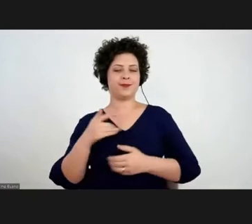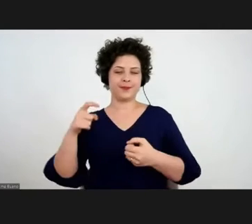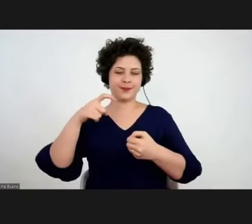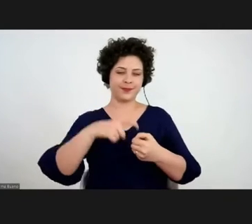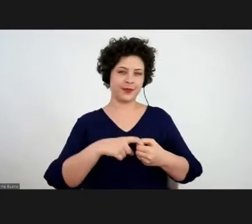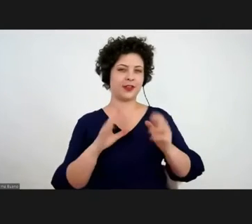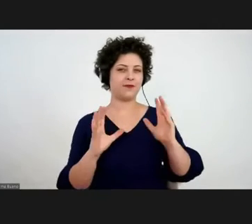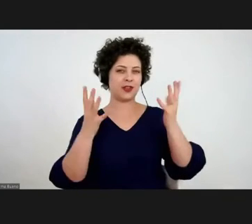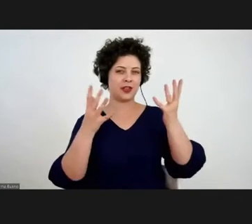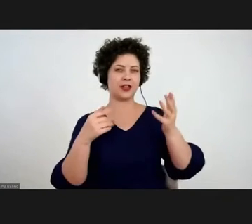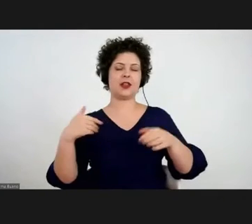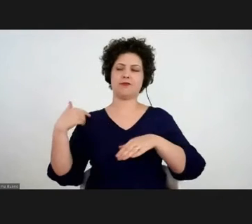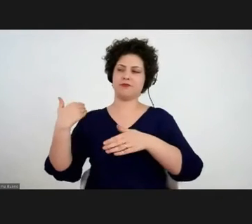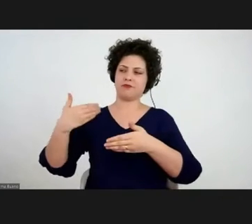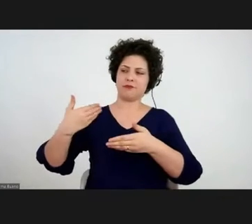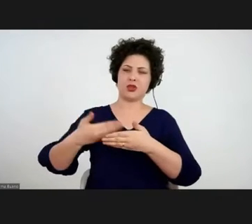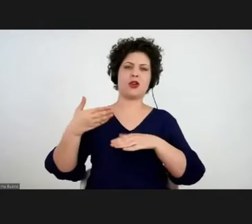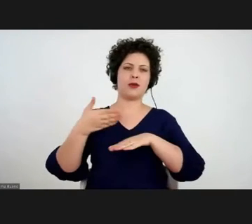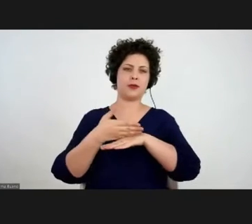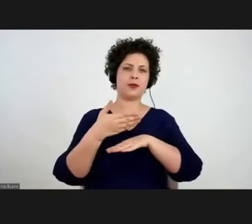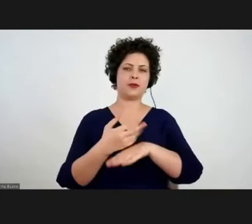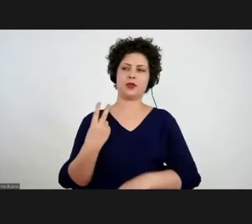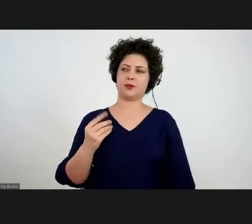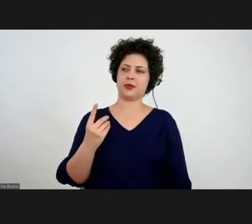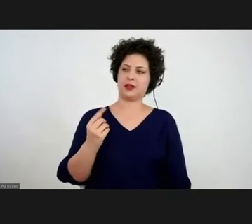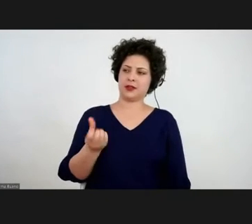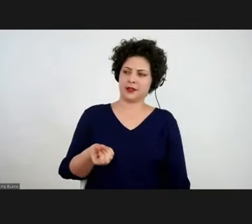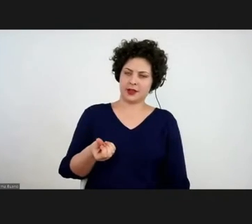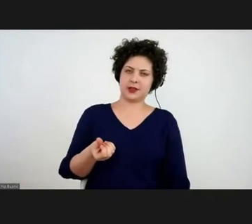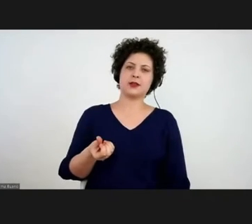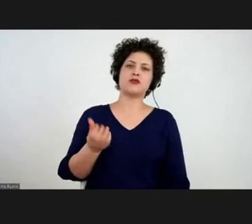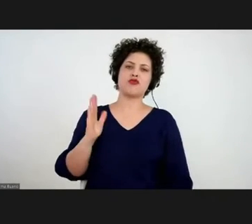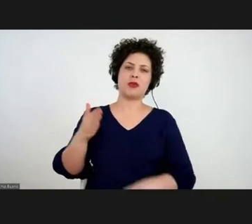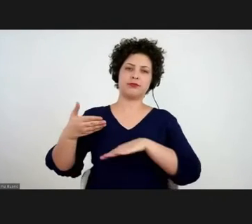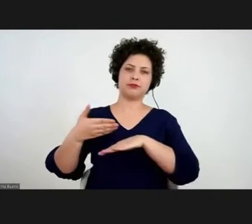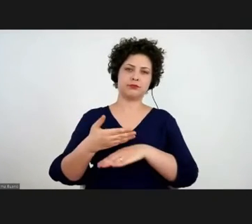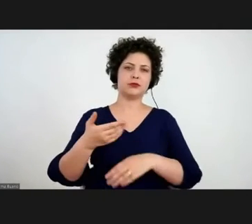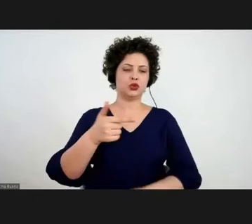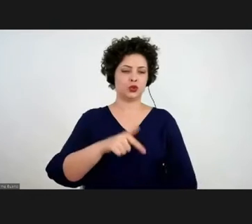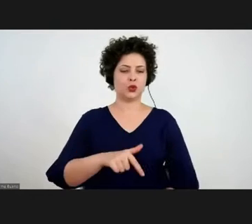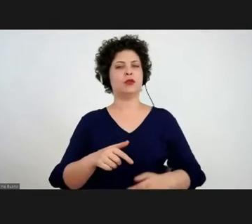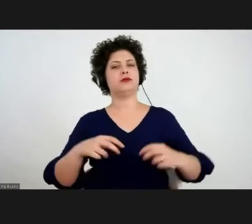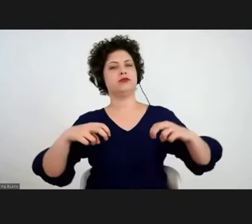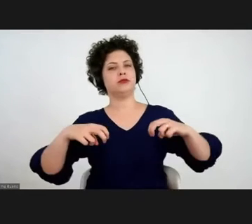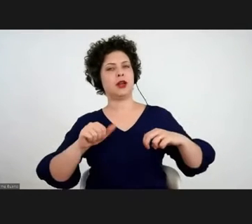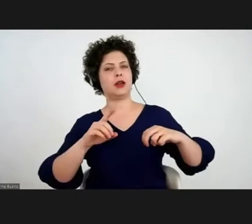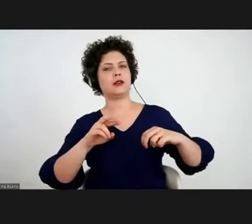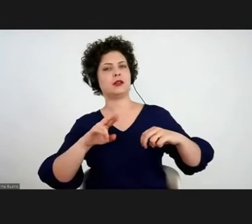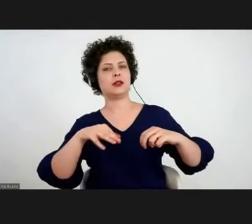esse evento que eu participei em 2016 e de estar na mesa junto com a